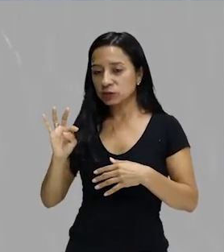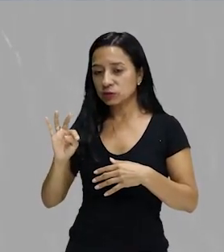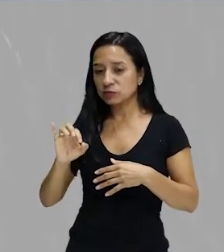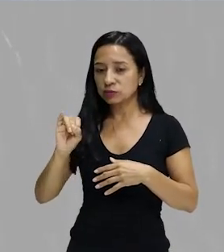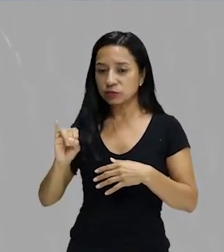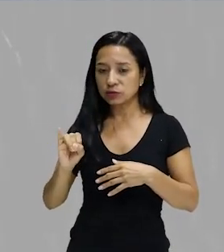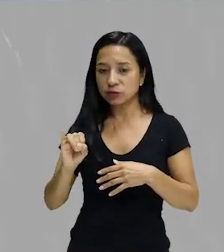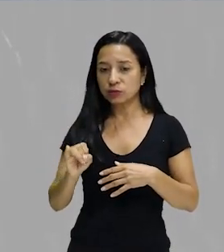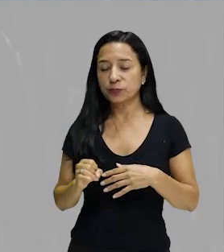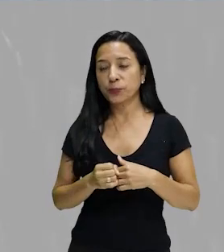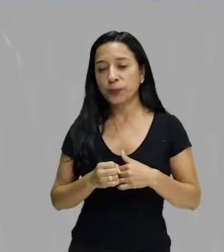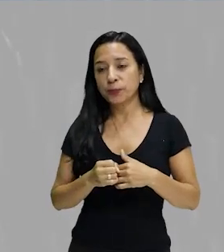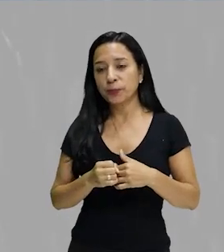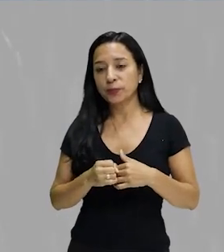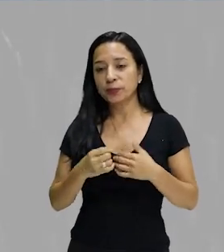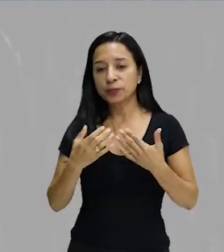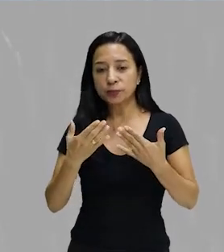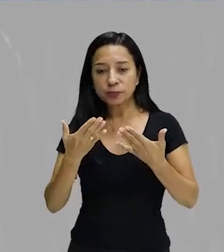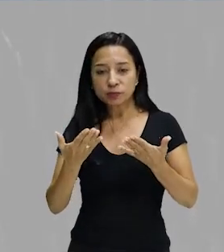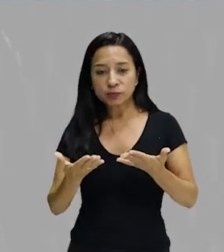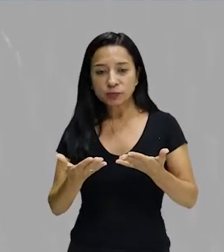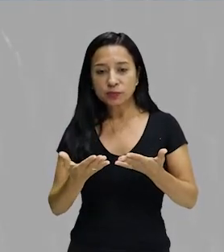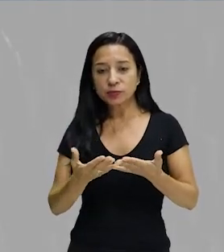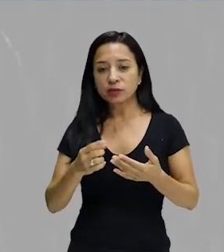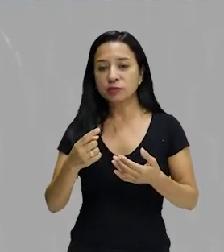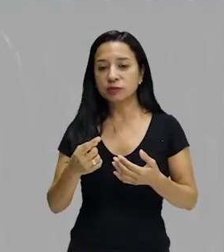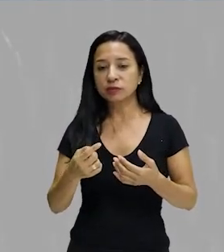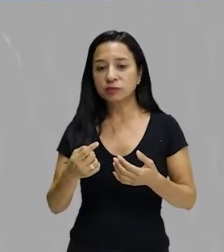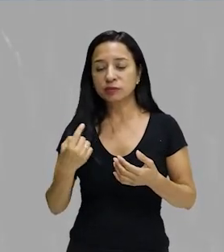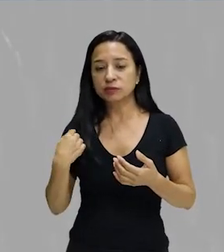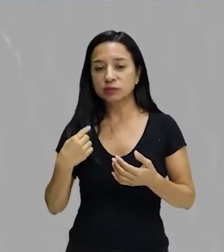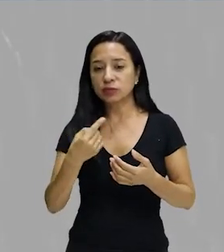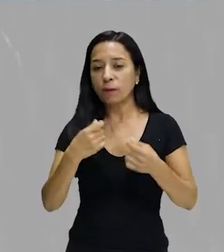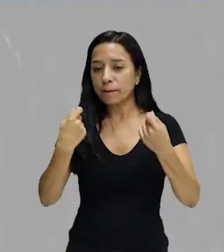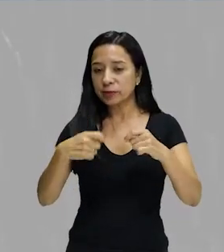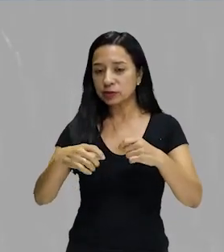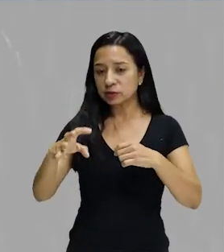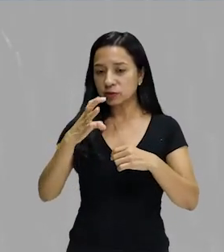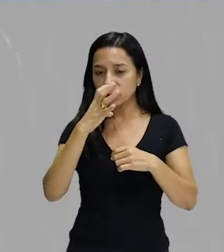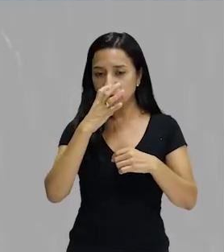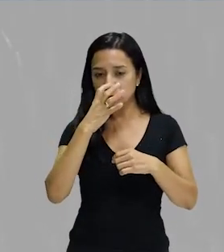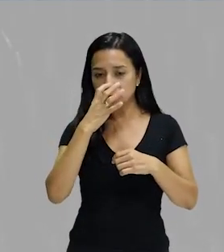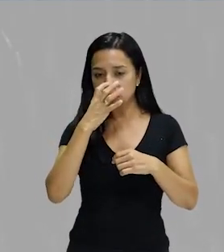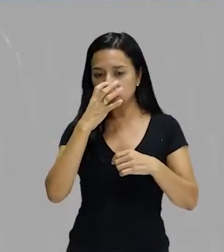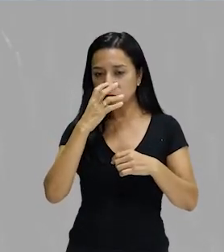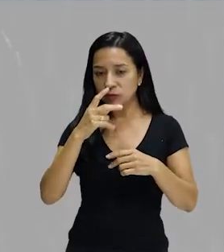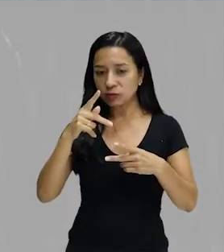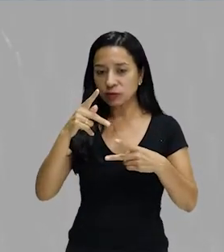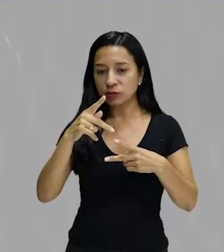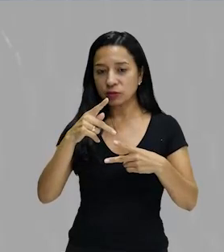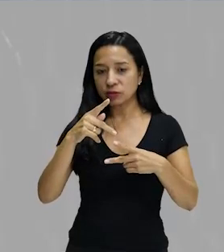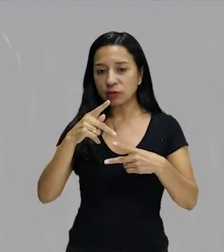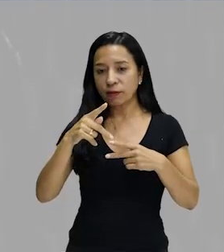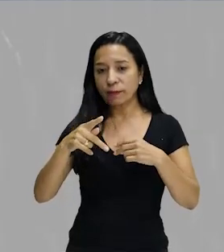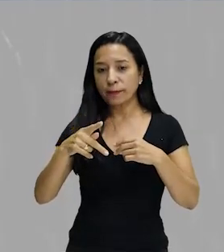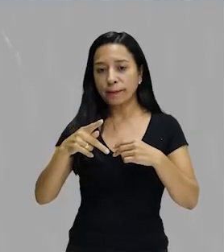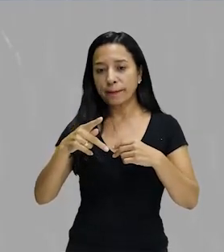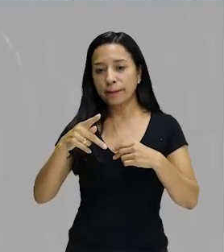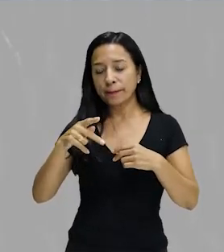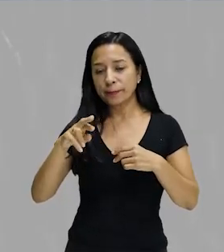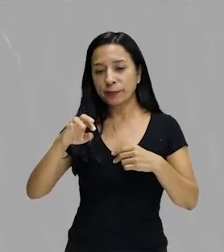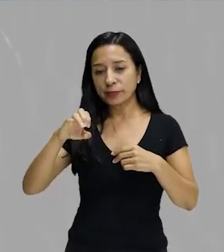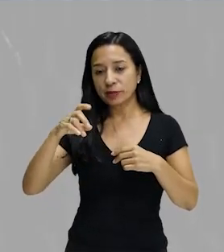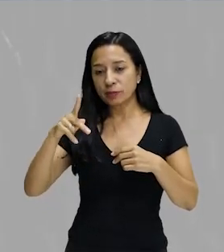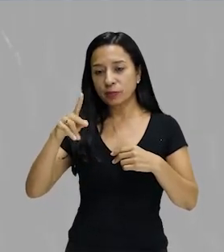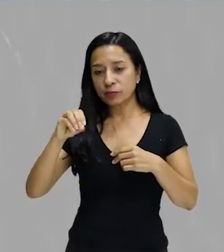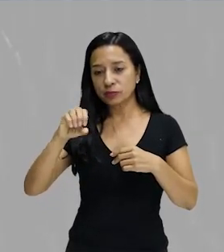objeto direto, enfim. Nesse caso, a nossa atenção é para com a preposição ou não.